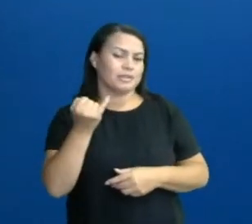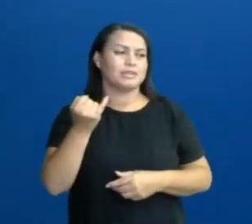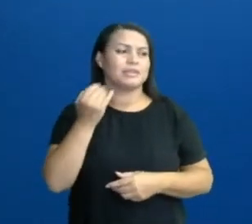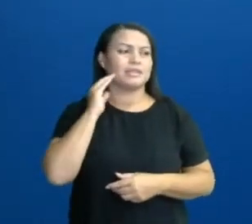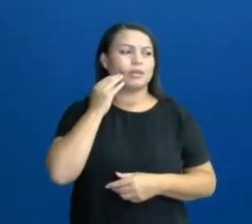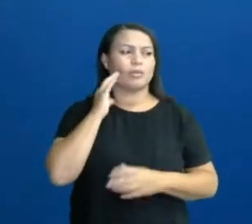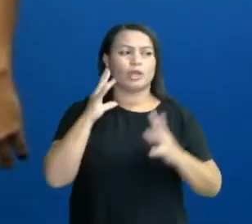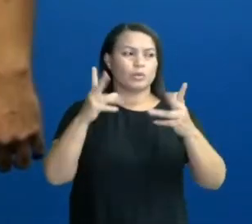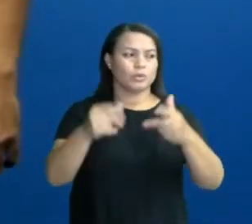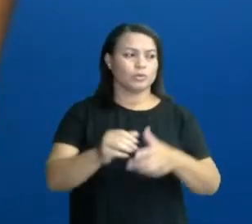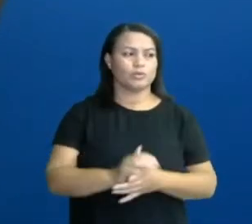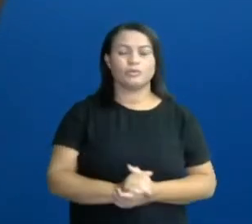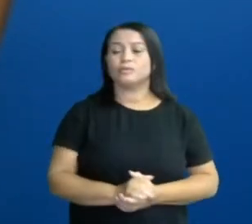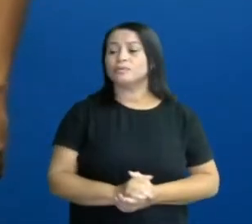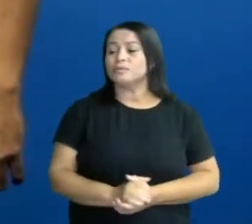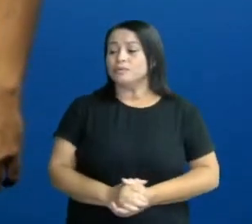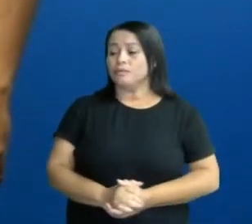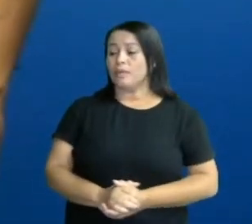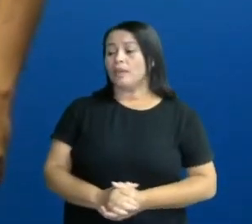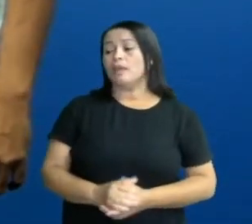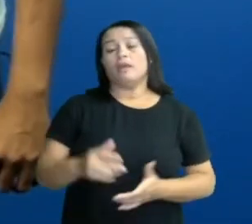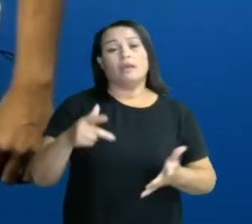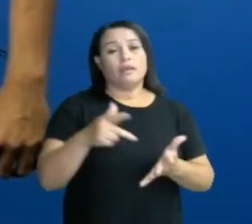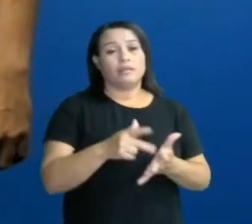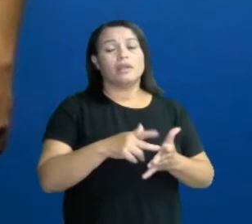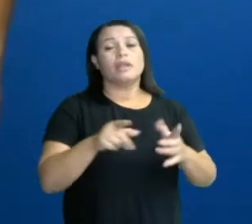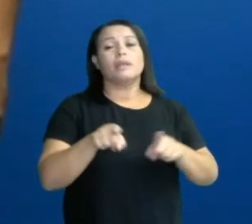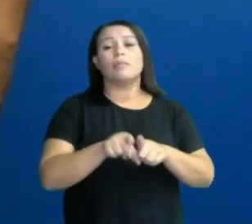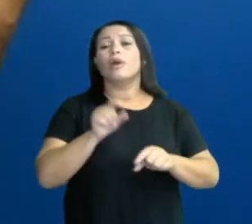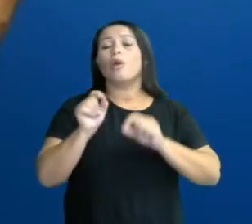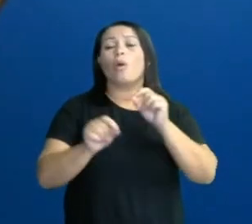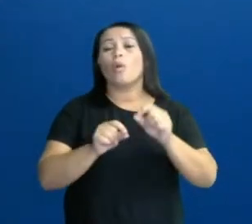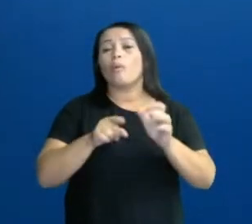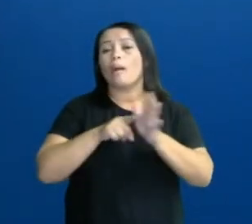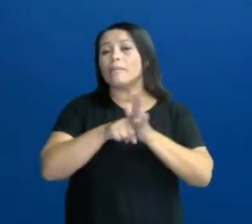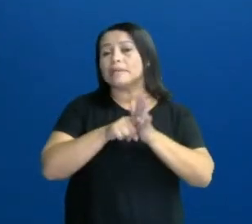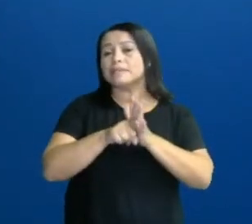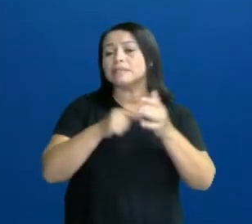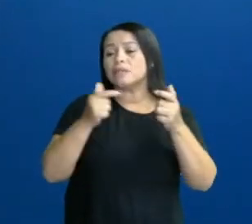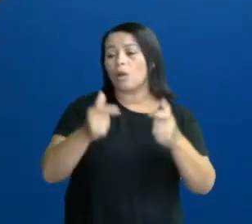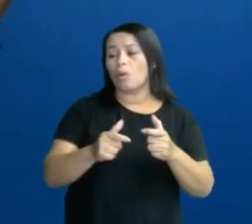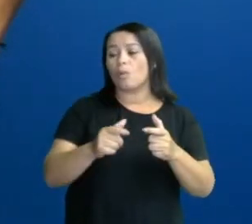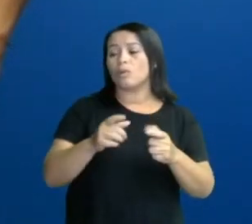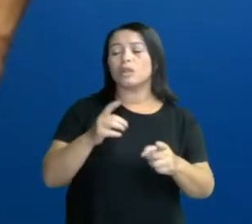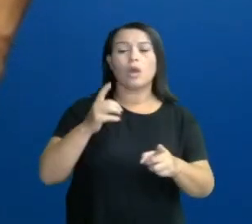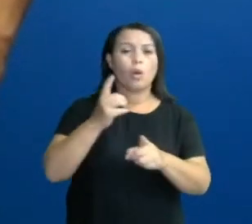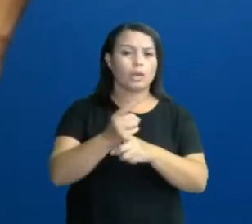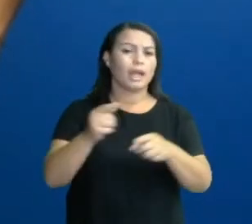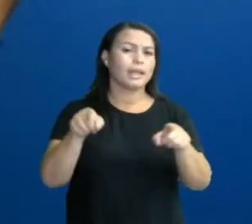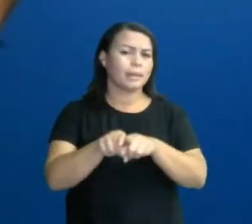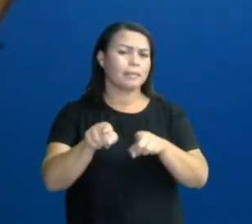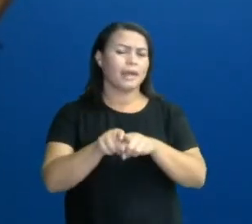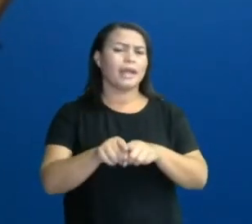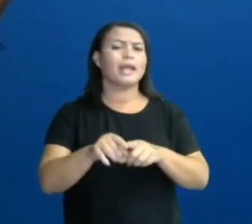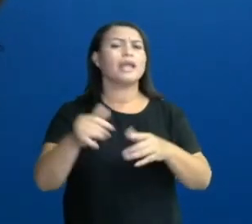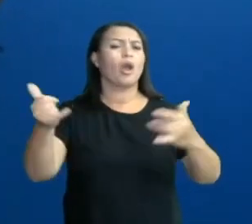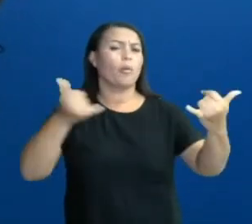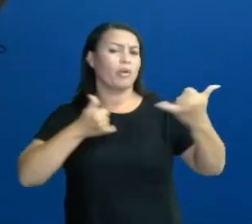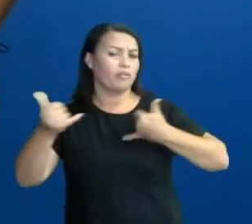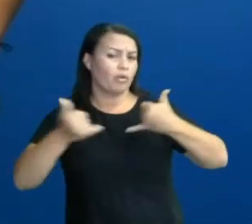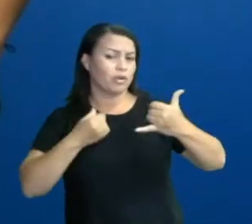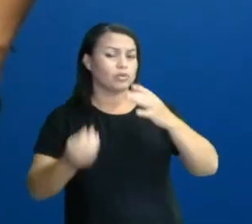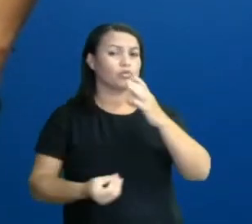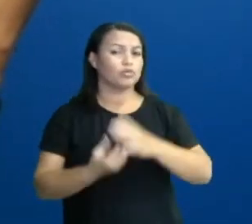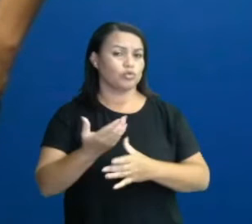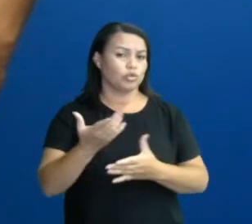bom? Para todo mundo. E, logicamente, a fonte também, né, é necessário você saber de onde a informação